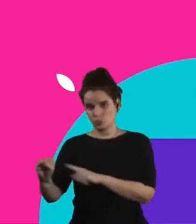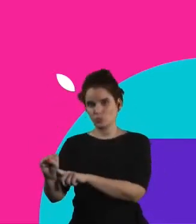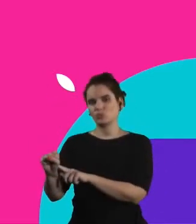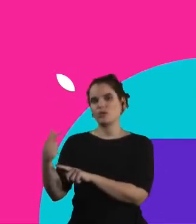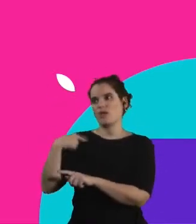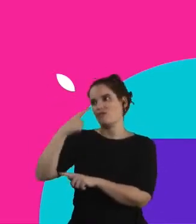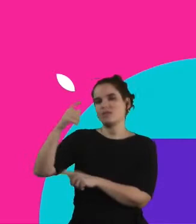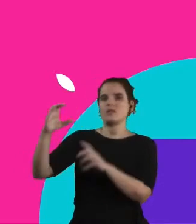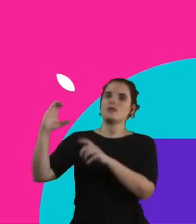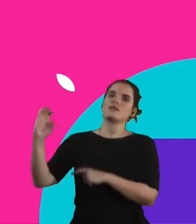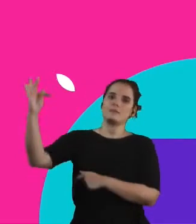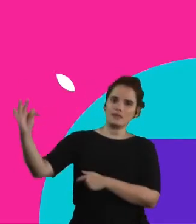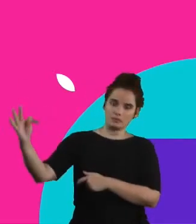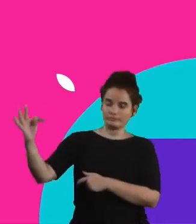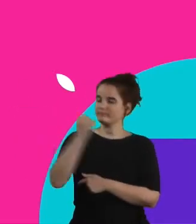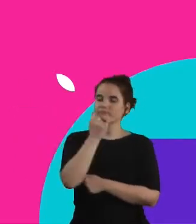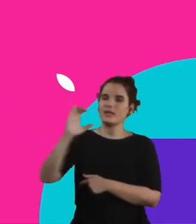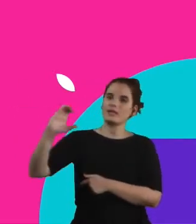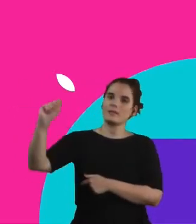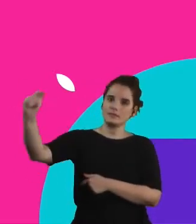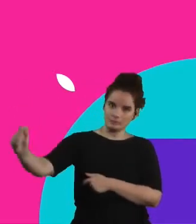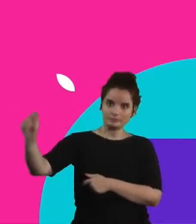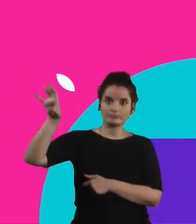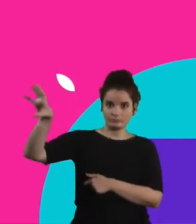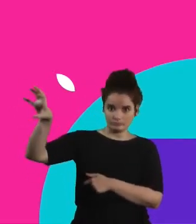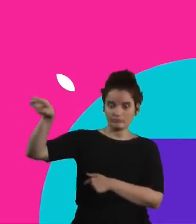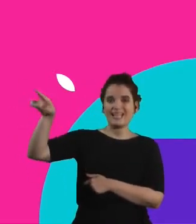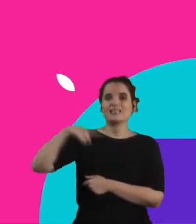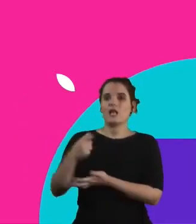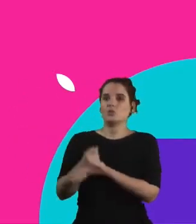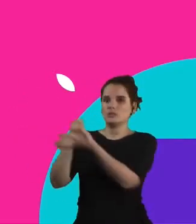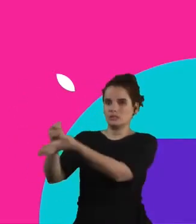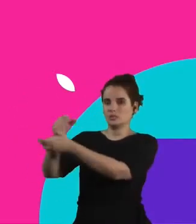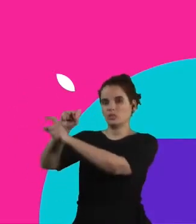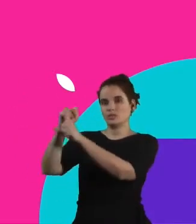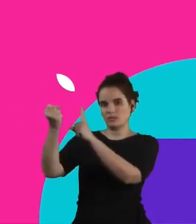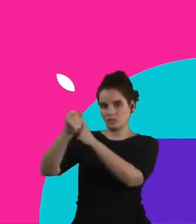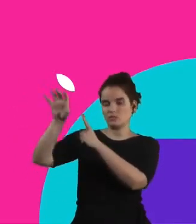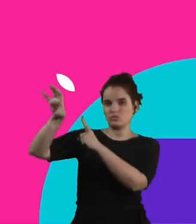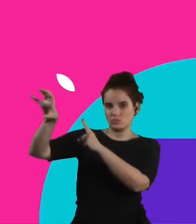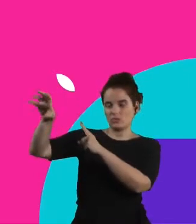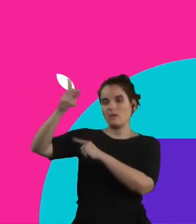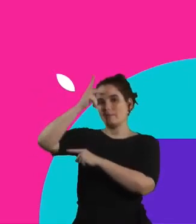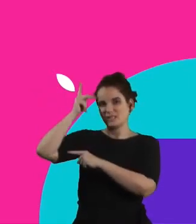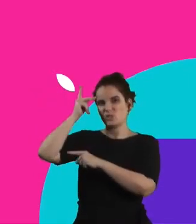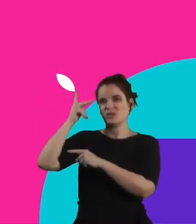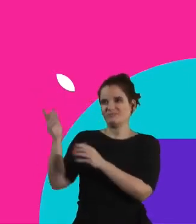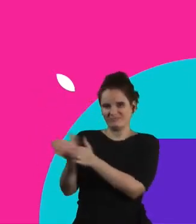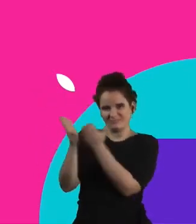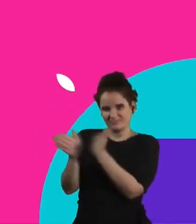Cape Town, eles têm um auxílio, social para que as mulheres que estão em situação de violência doméstica